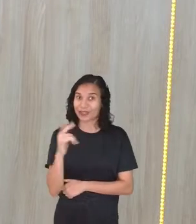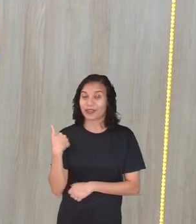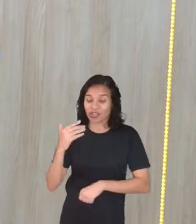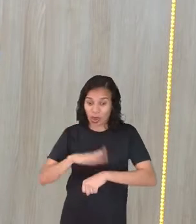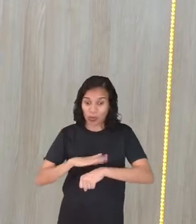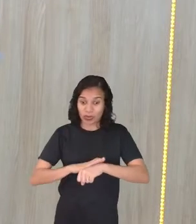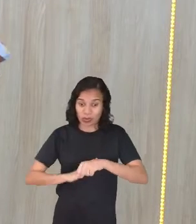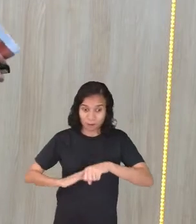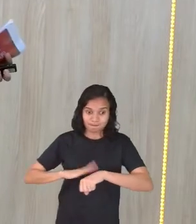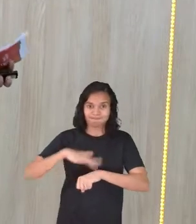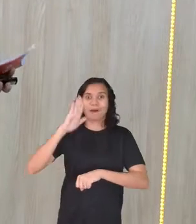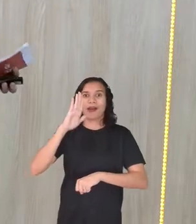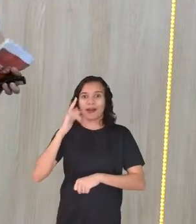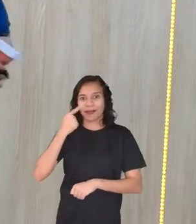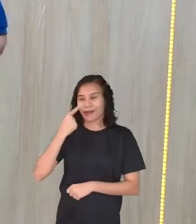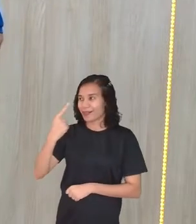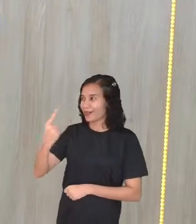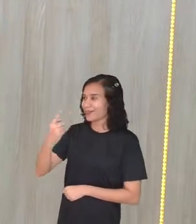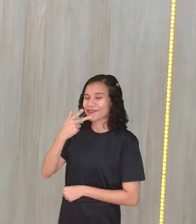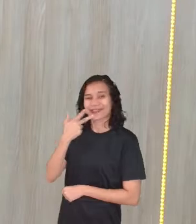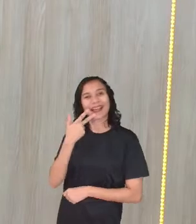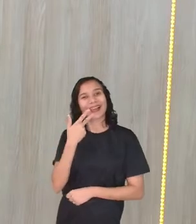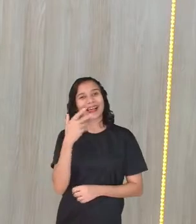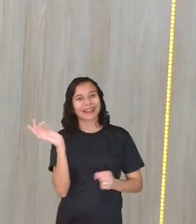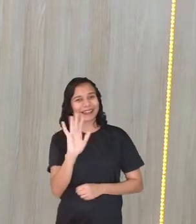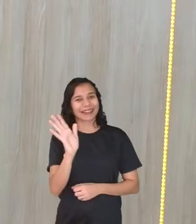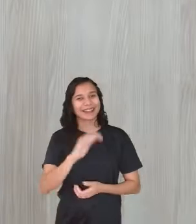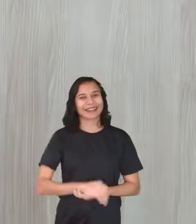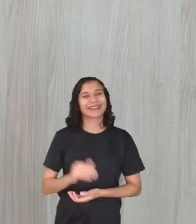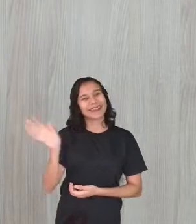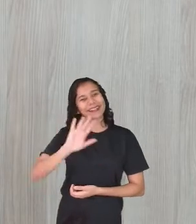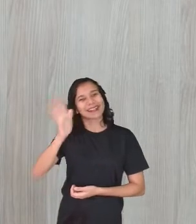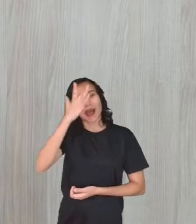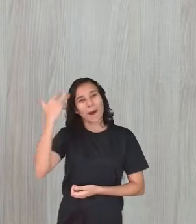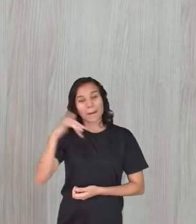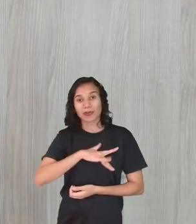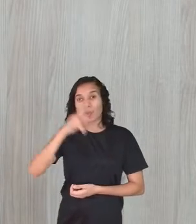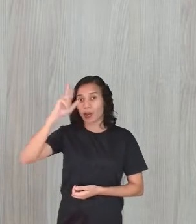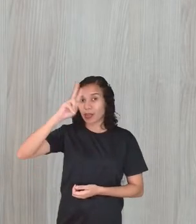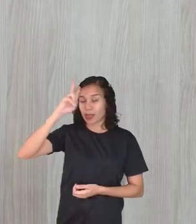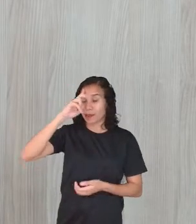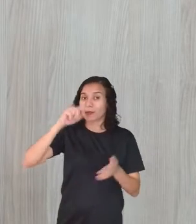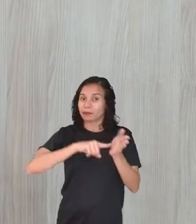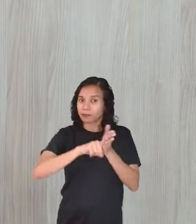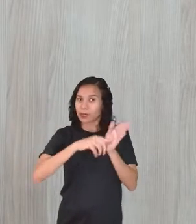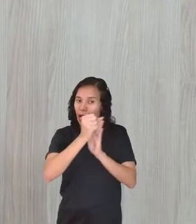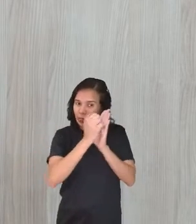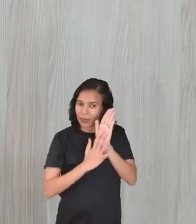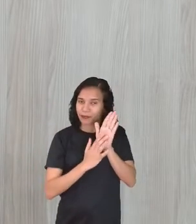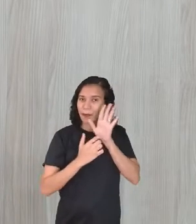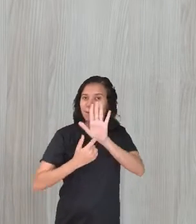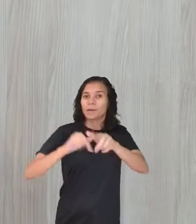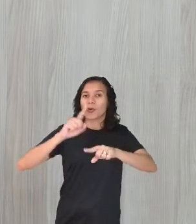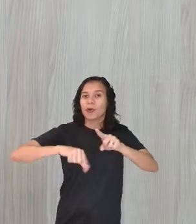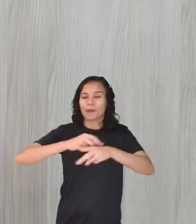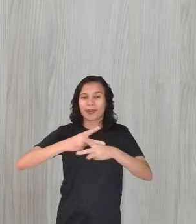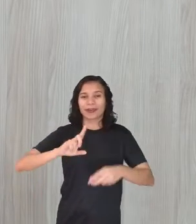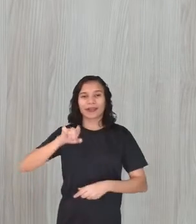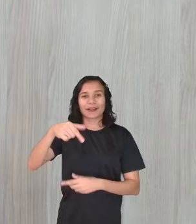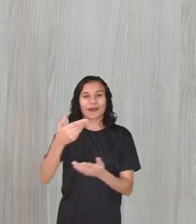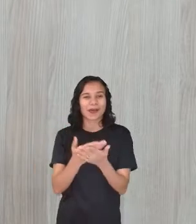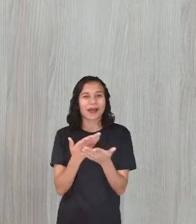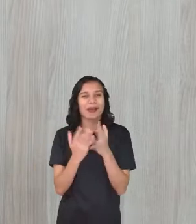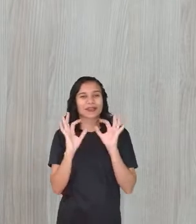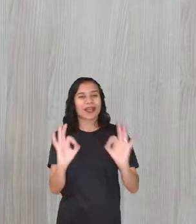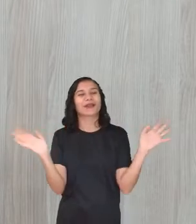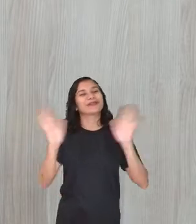está estourando aqui o tempo, para a gente poder ir embora. Tchau, tchau, pessoal. Lembrem-se de fazer atividade e trazer os materiais na próxima aula,